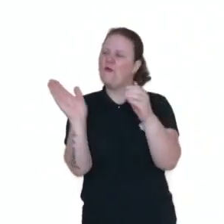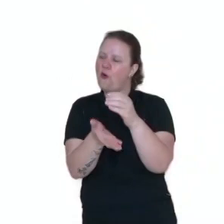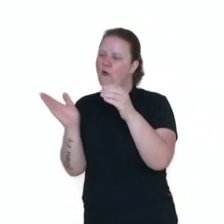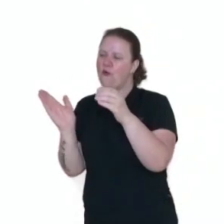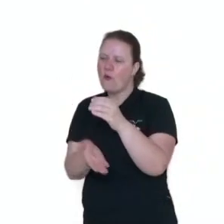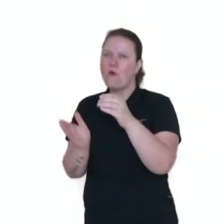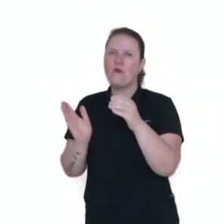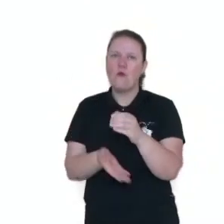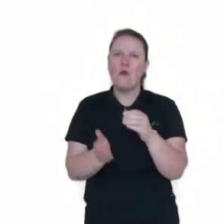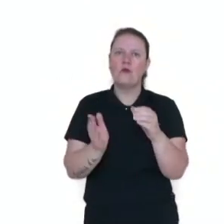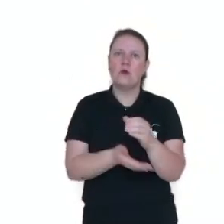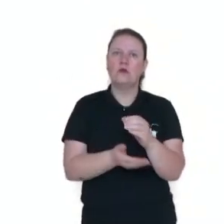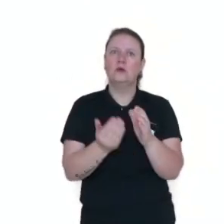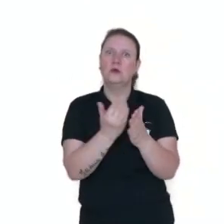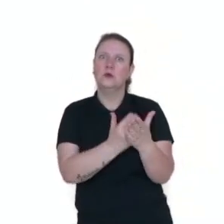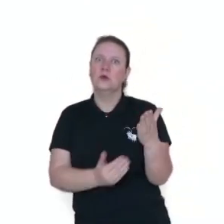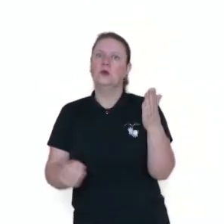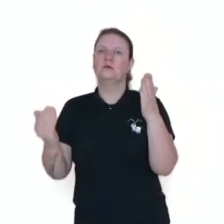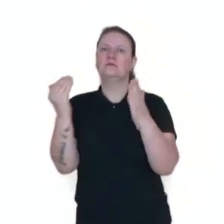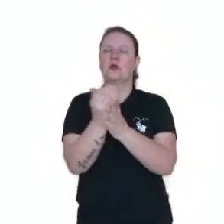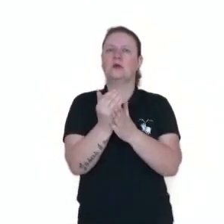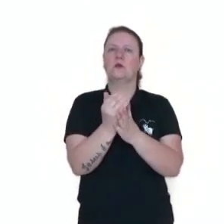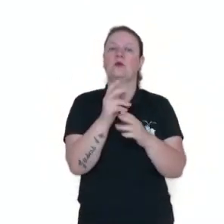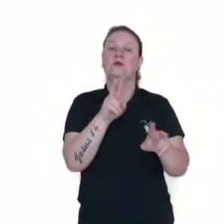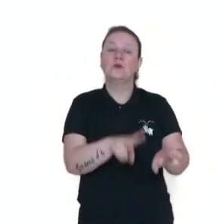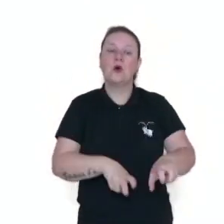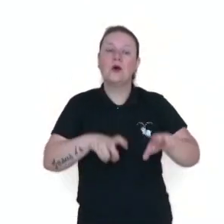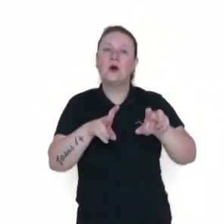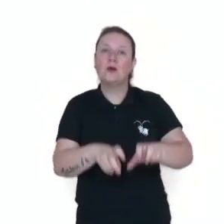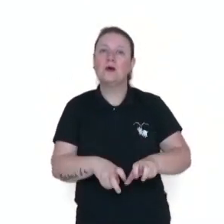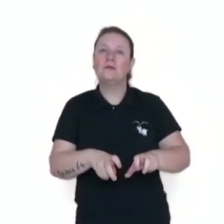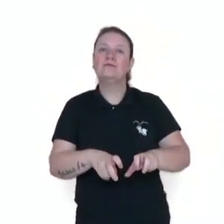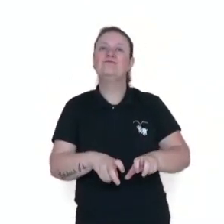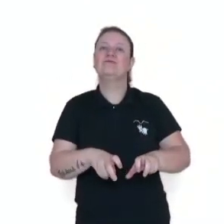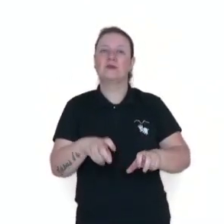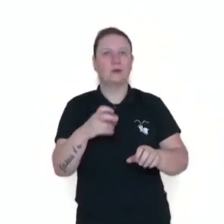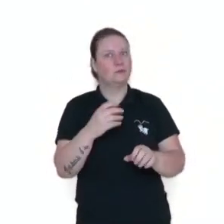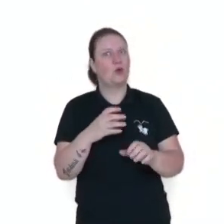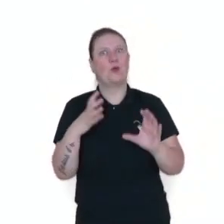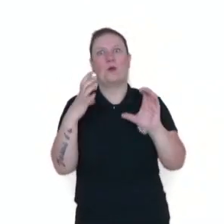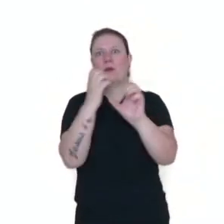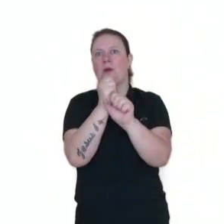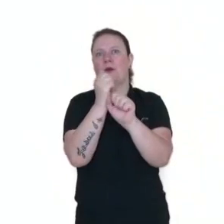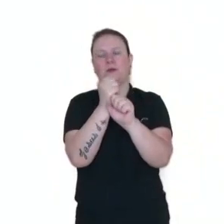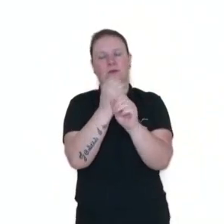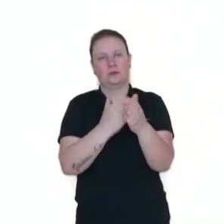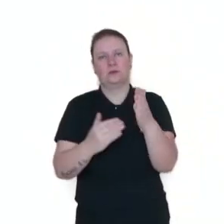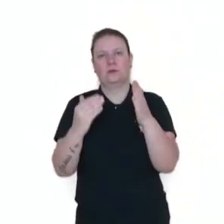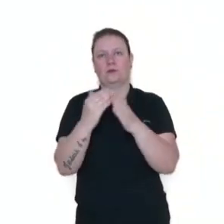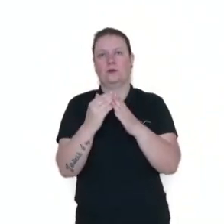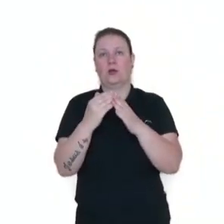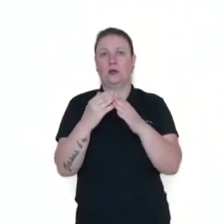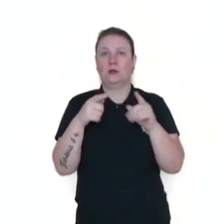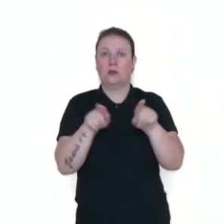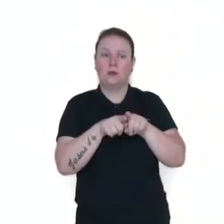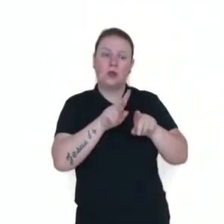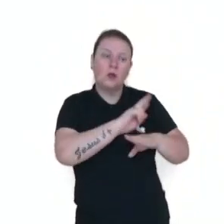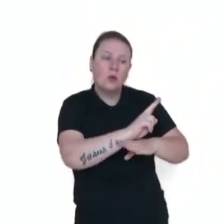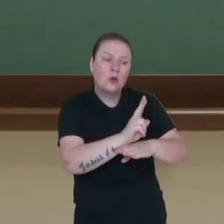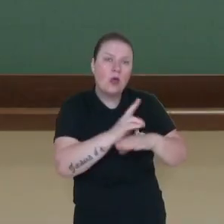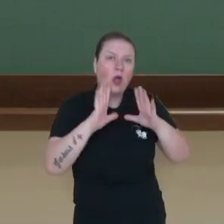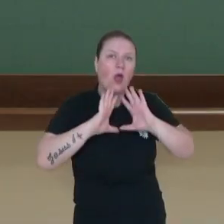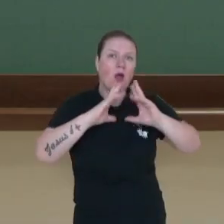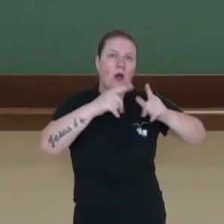de grãos, devido à nossa produção, né, que nós vamos ter da agricultura. A pecuária também é uma atividade importante.